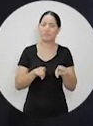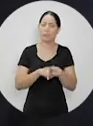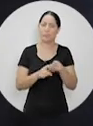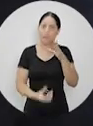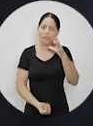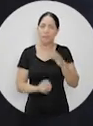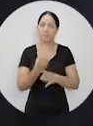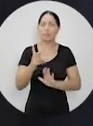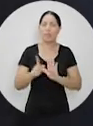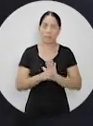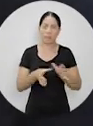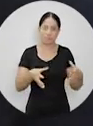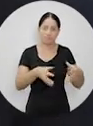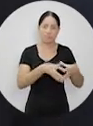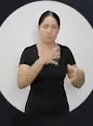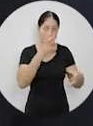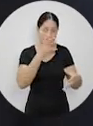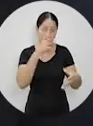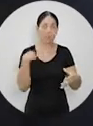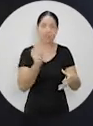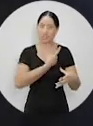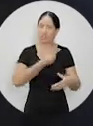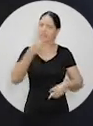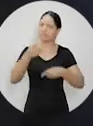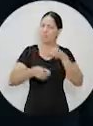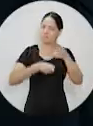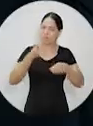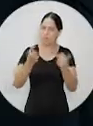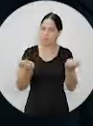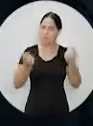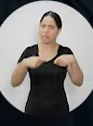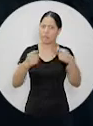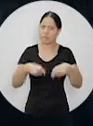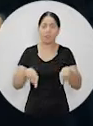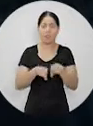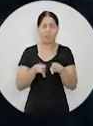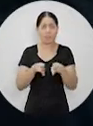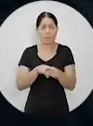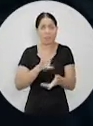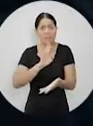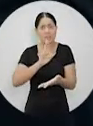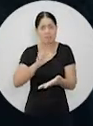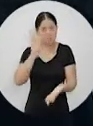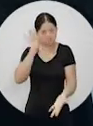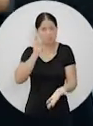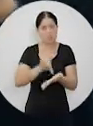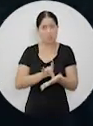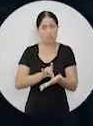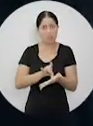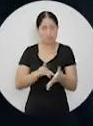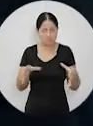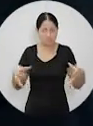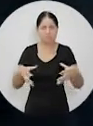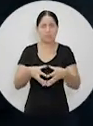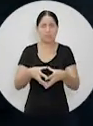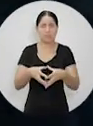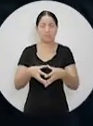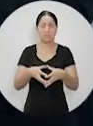convênios, a ideia da própria criação do observatório é que nós possamos fazer esse diálogo e possamos encontrar soluções